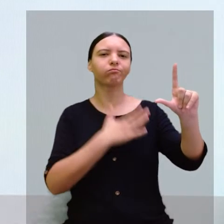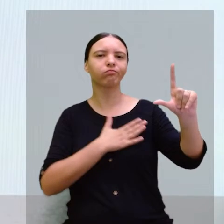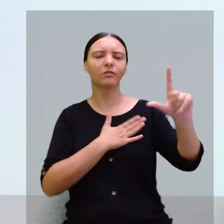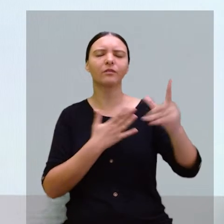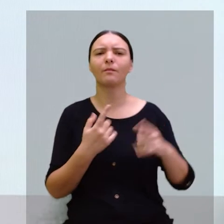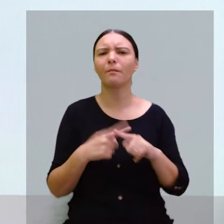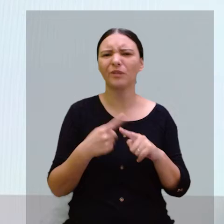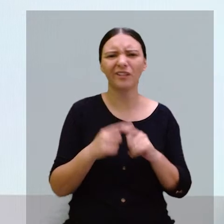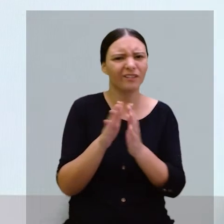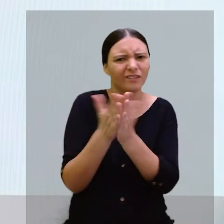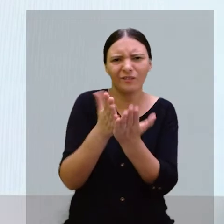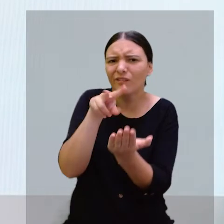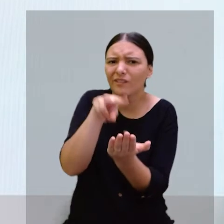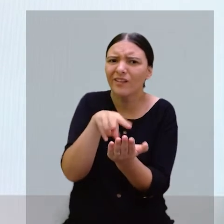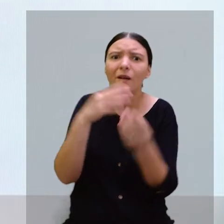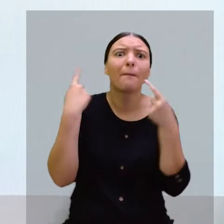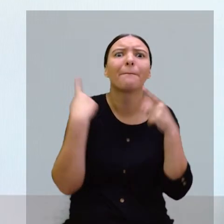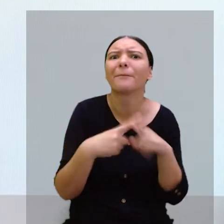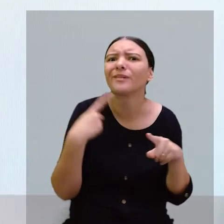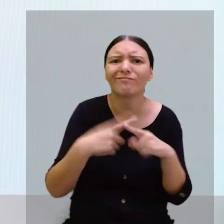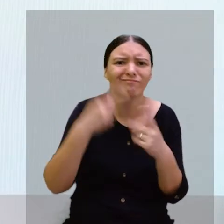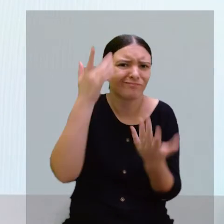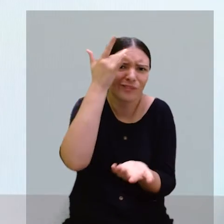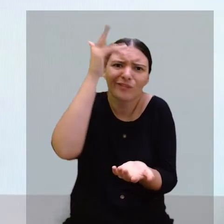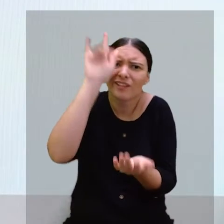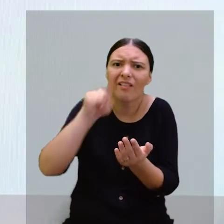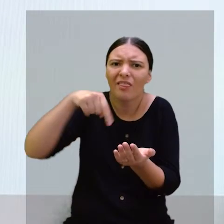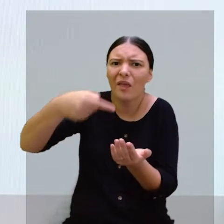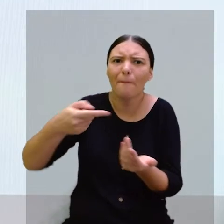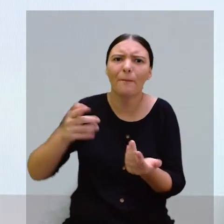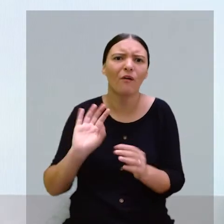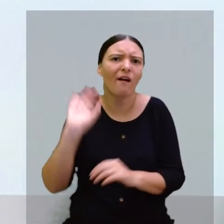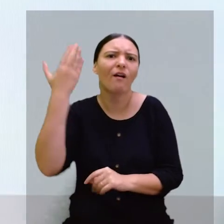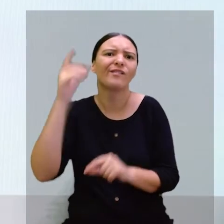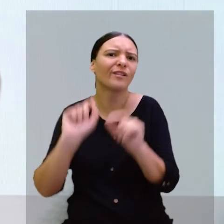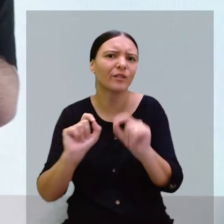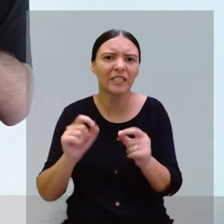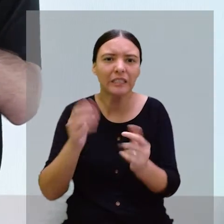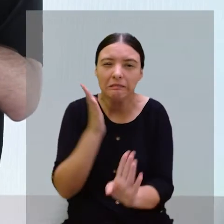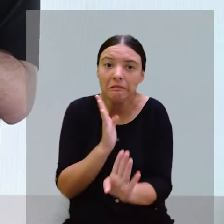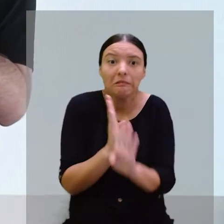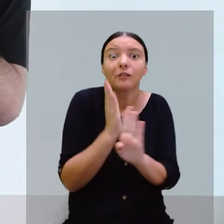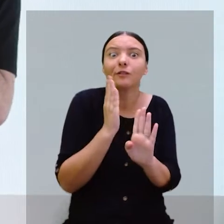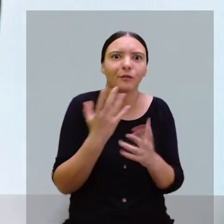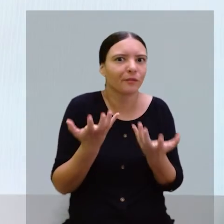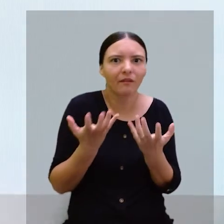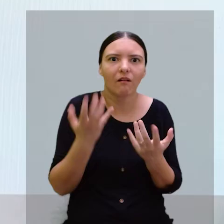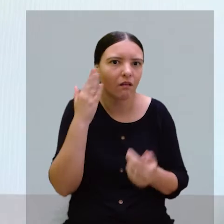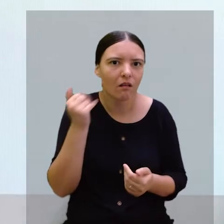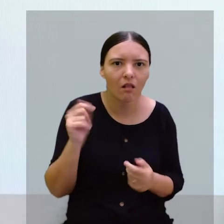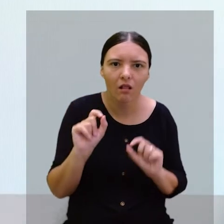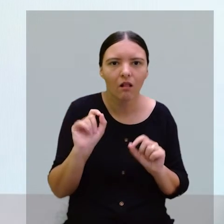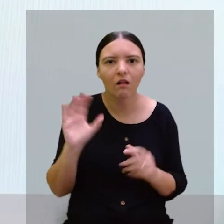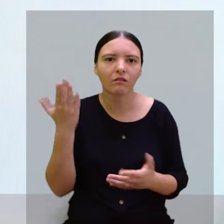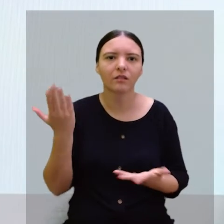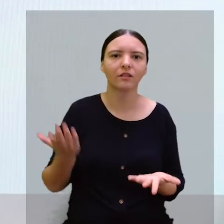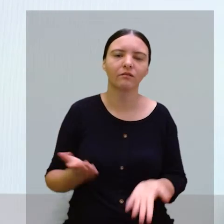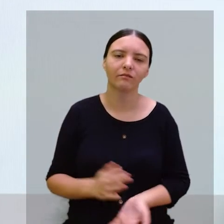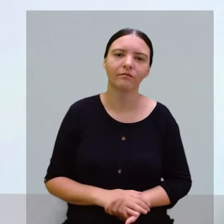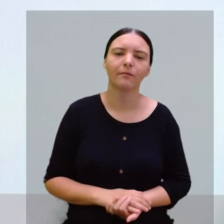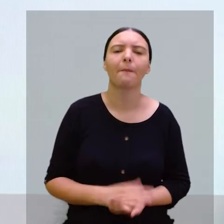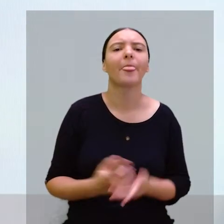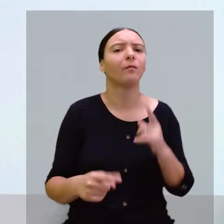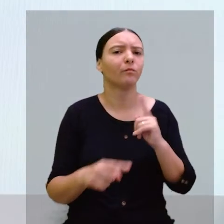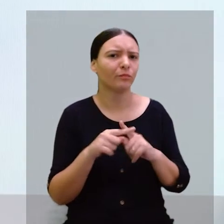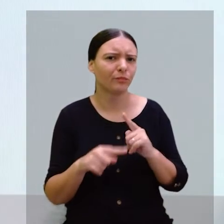ler esse livro? Porque eu sei lá o que vai acontecer com esse triângulo amoroso. Eu quero descobrir o que acontece com isso. Então, por que